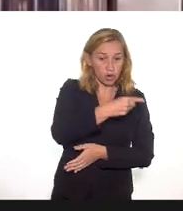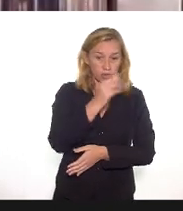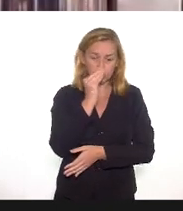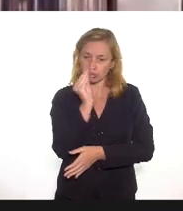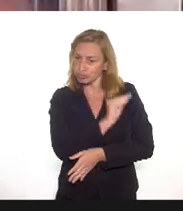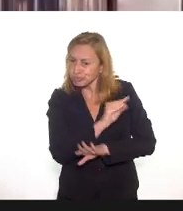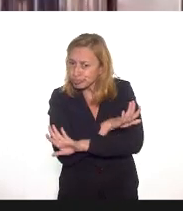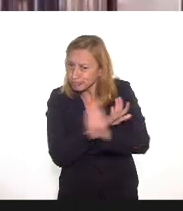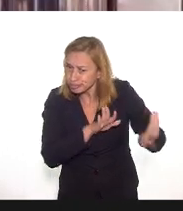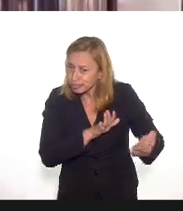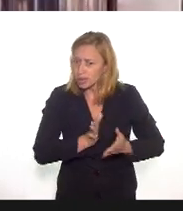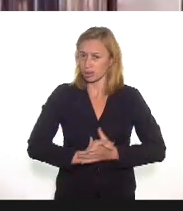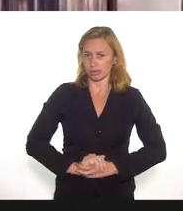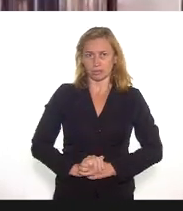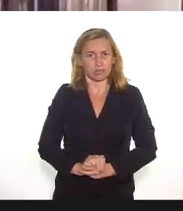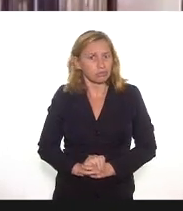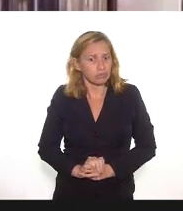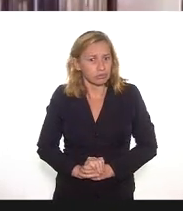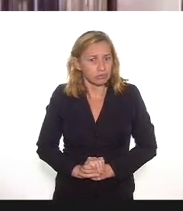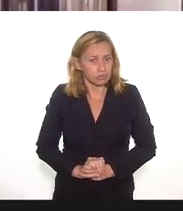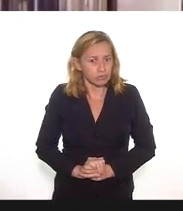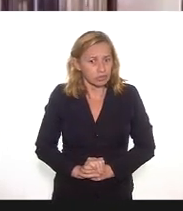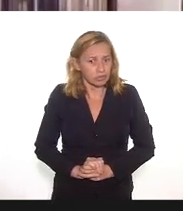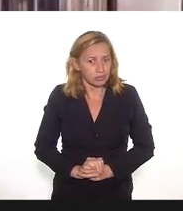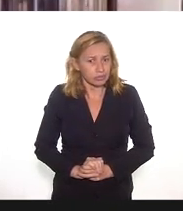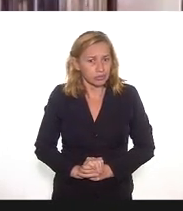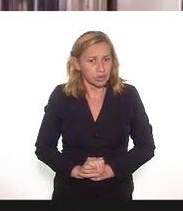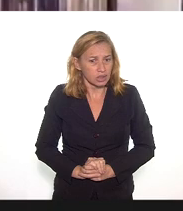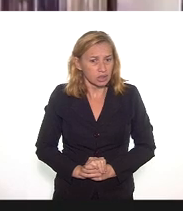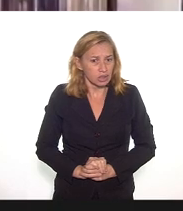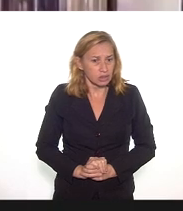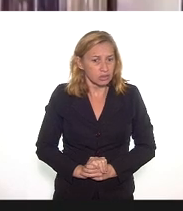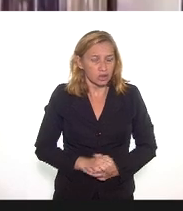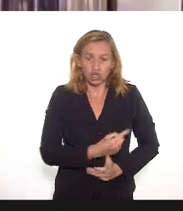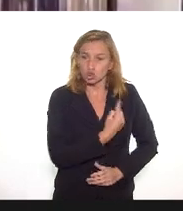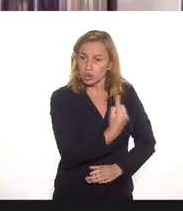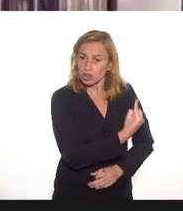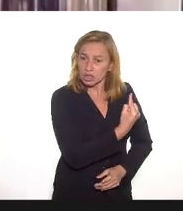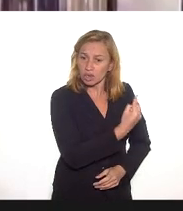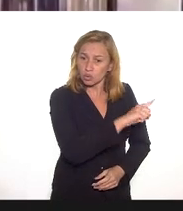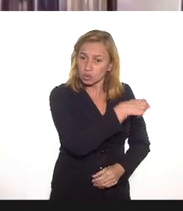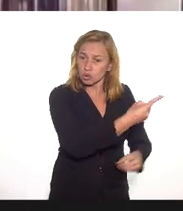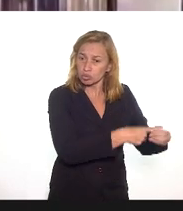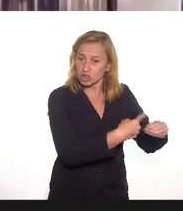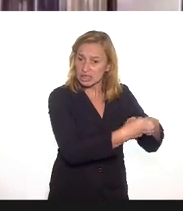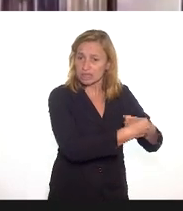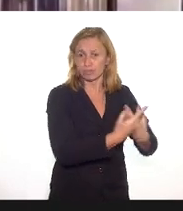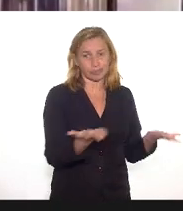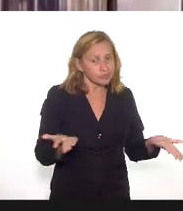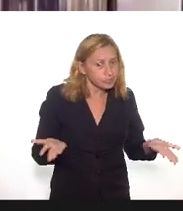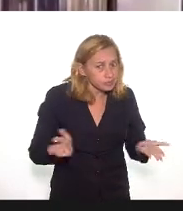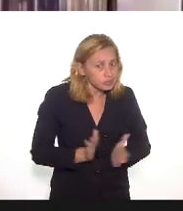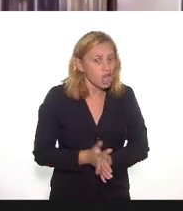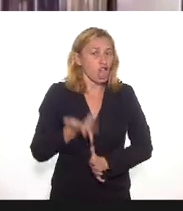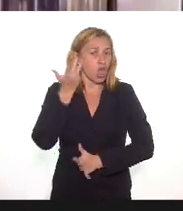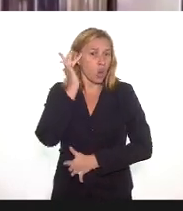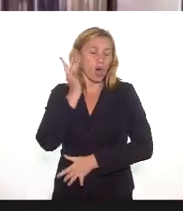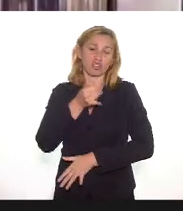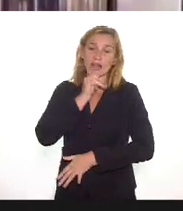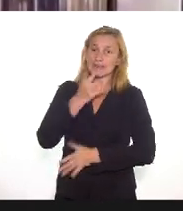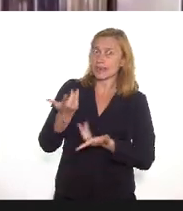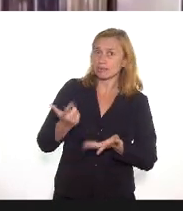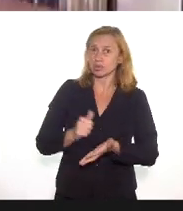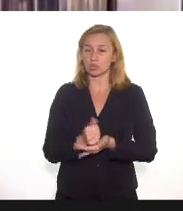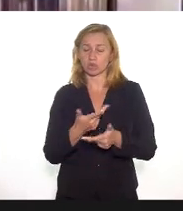ficam totalmente numa verdadeira solidão. Eu acho que, por exemplo, uma